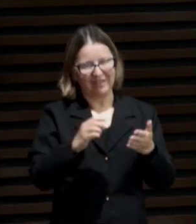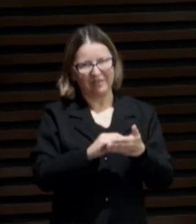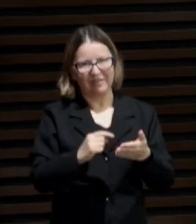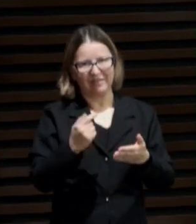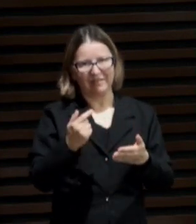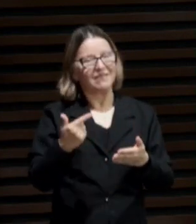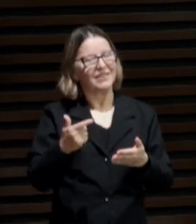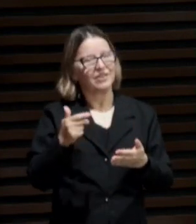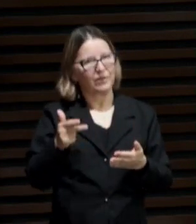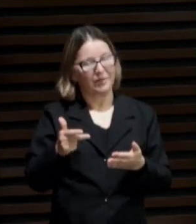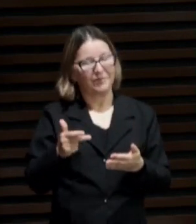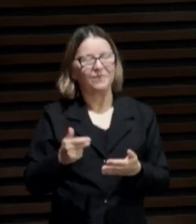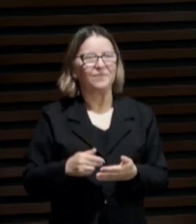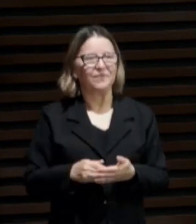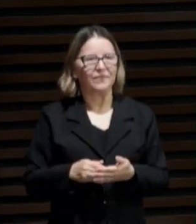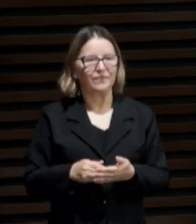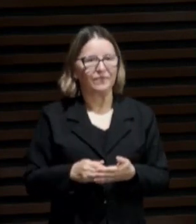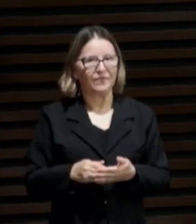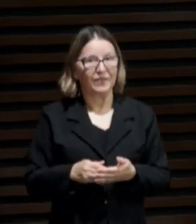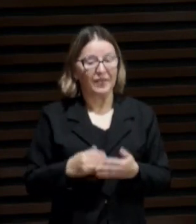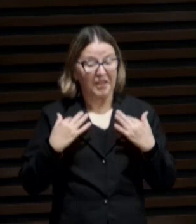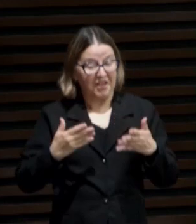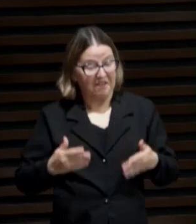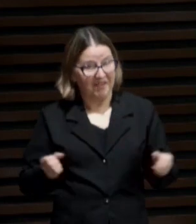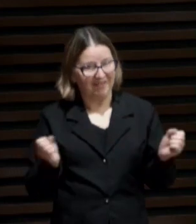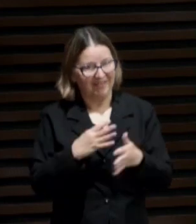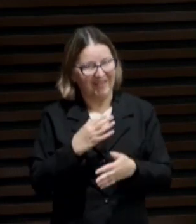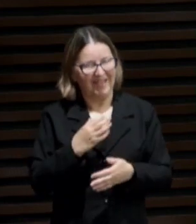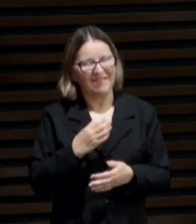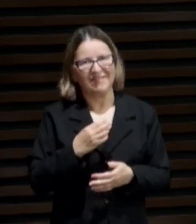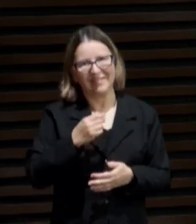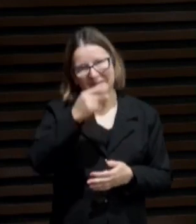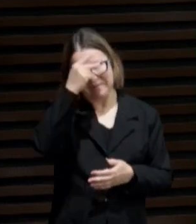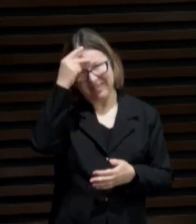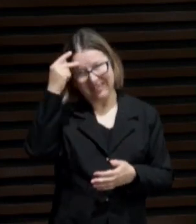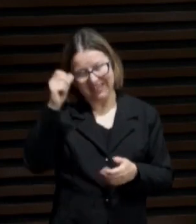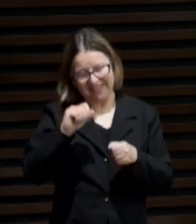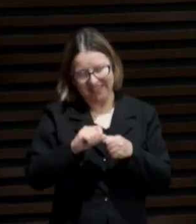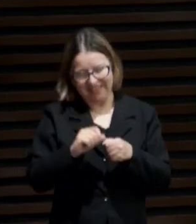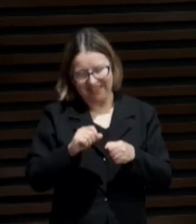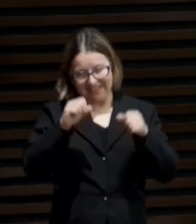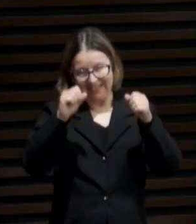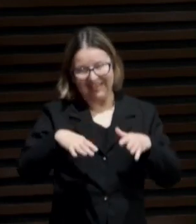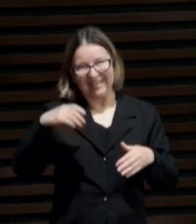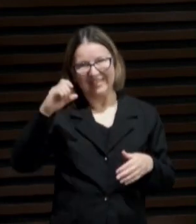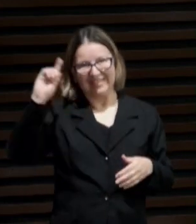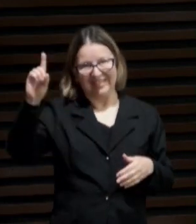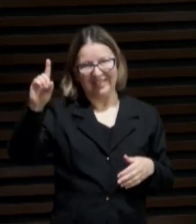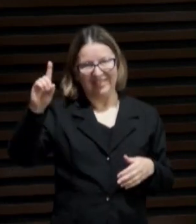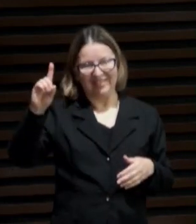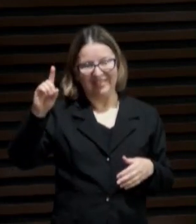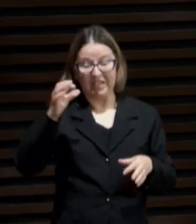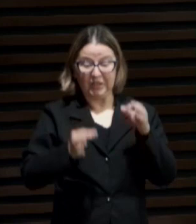revistais do novo homem, criados segundo Deus, em justiça e retidão, procedentes da